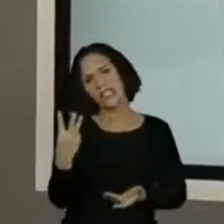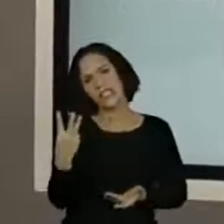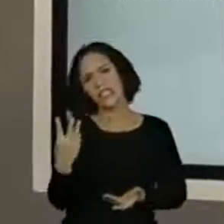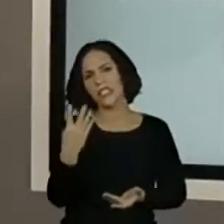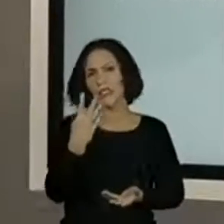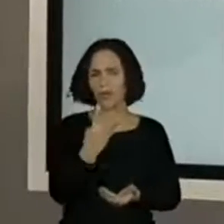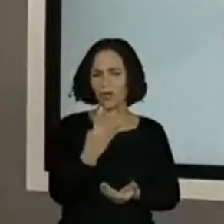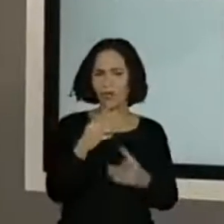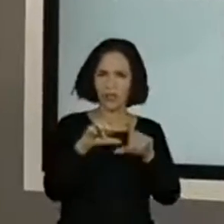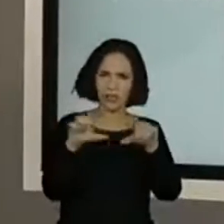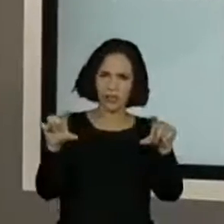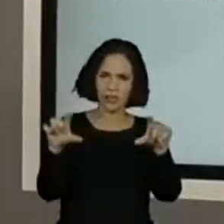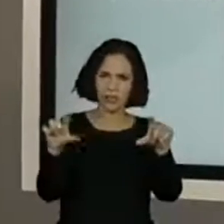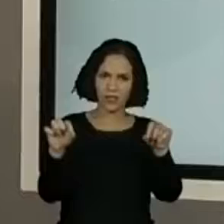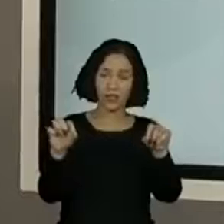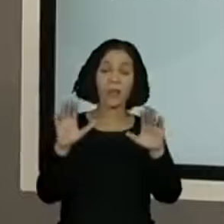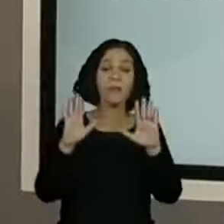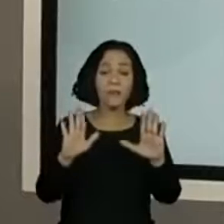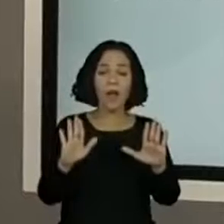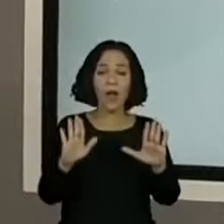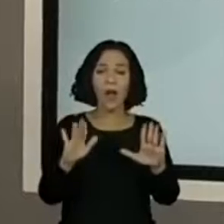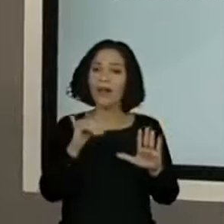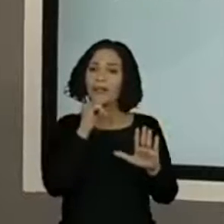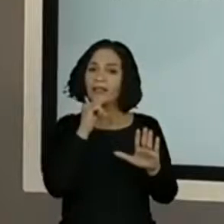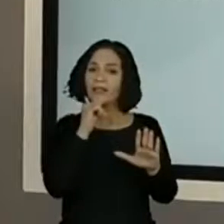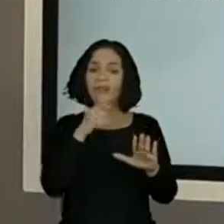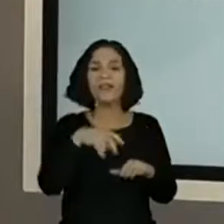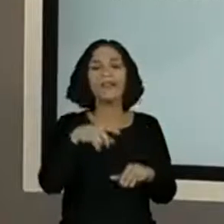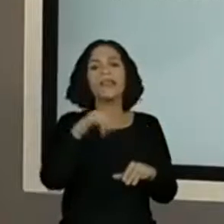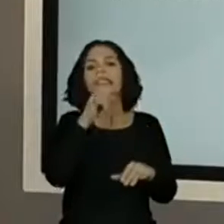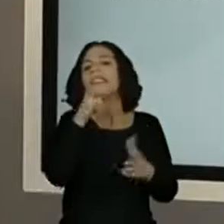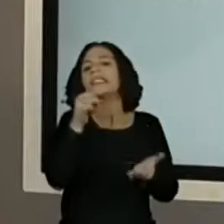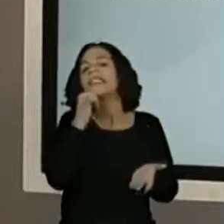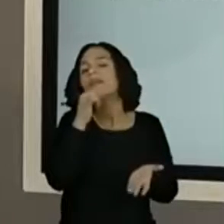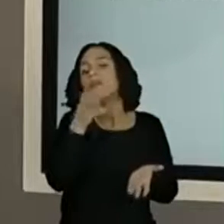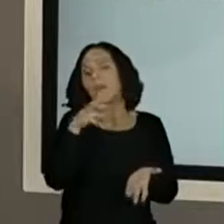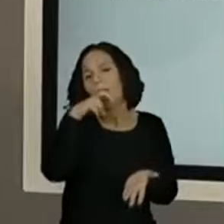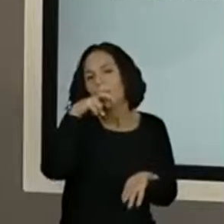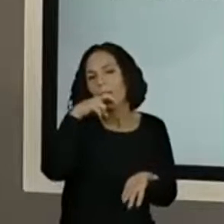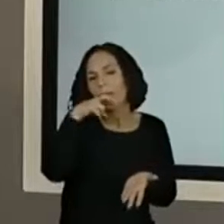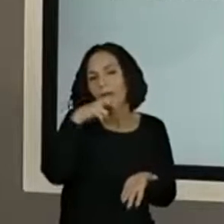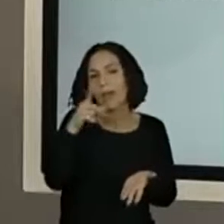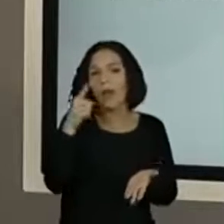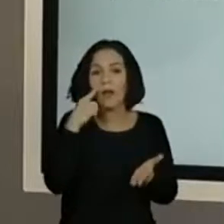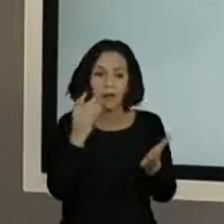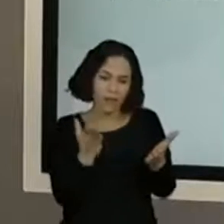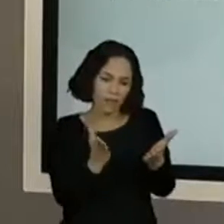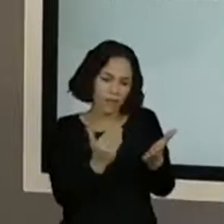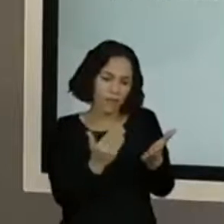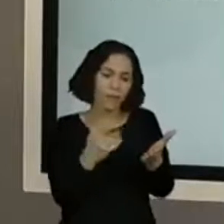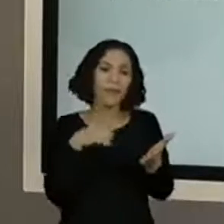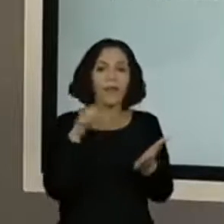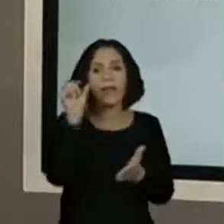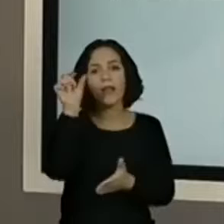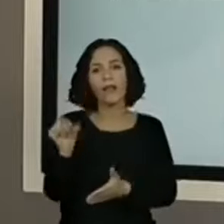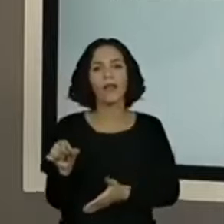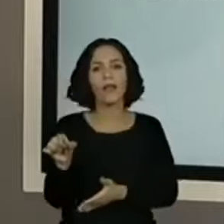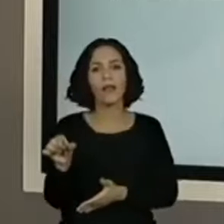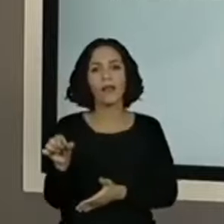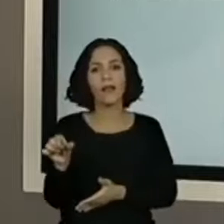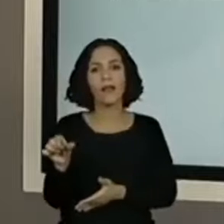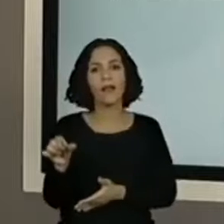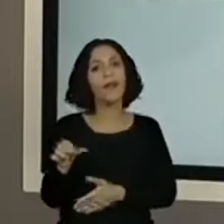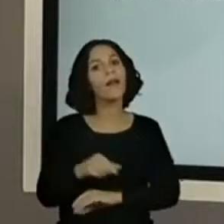3 a 4 quadrinhos. Mas lá no final dos gibis, elas aparecem na vertical. Olha